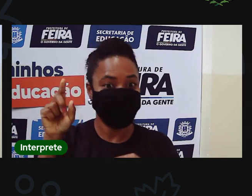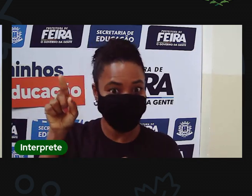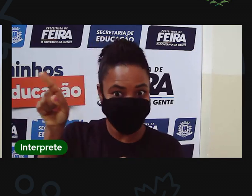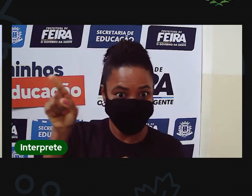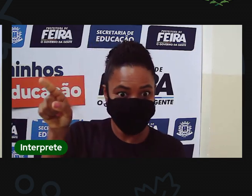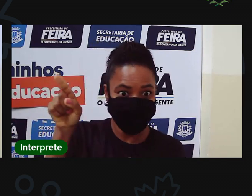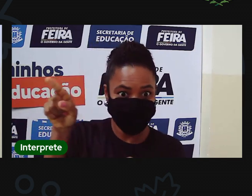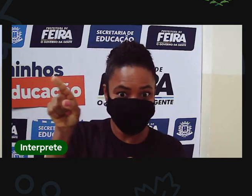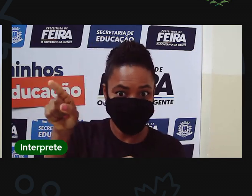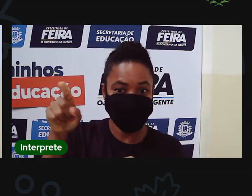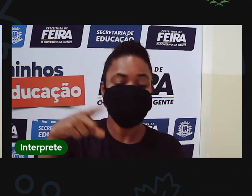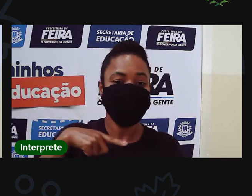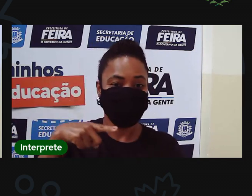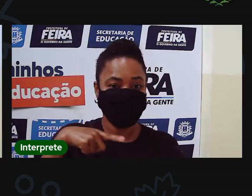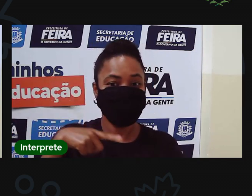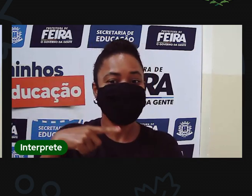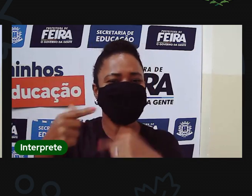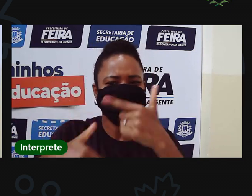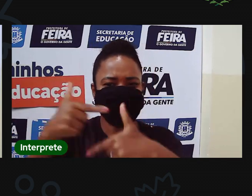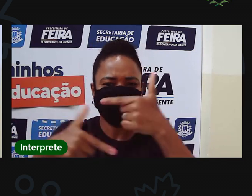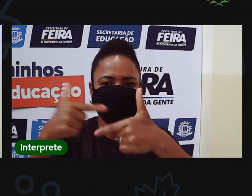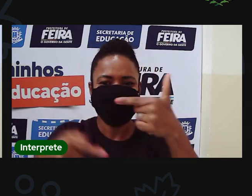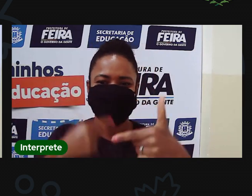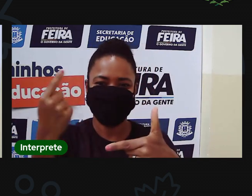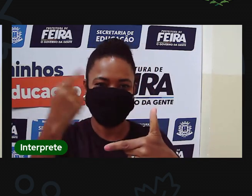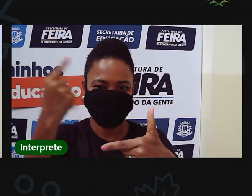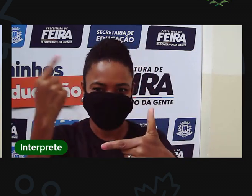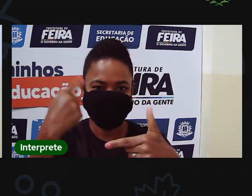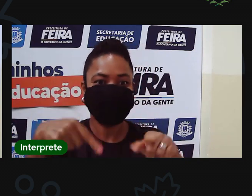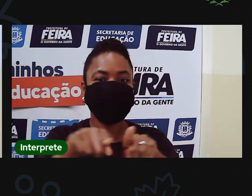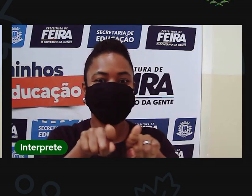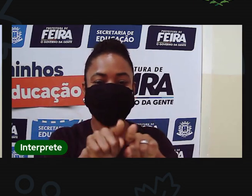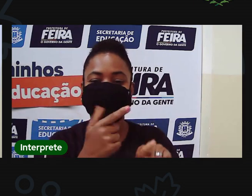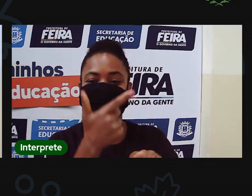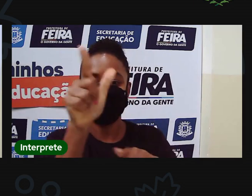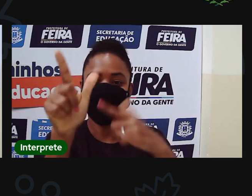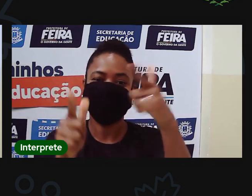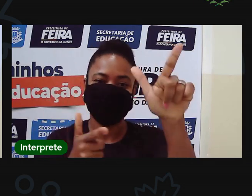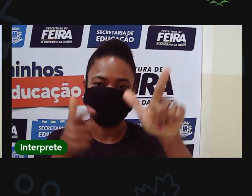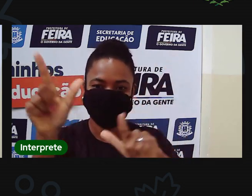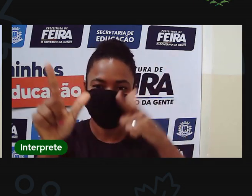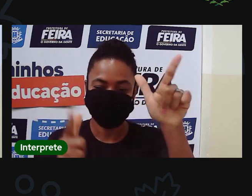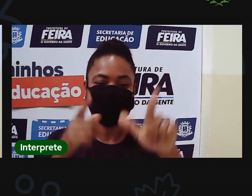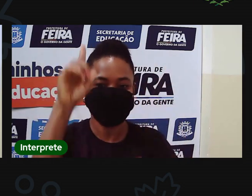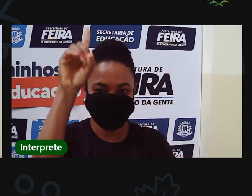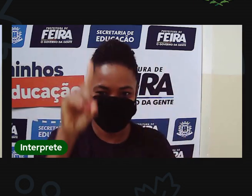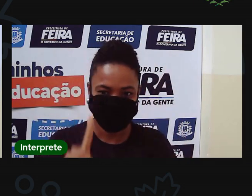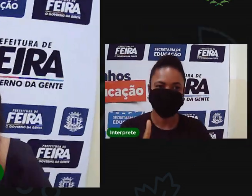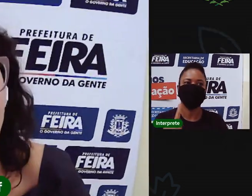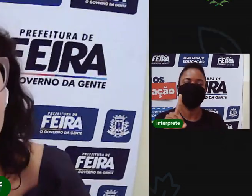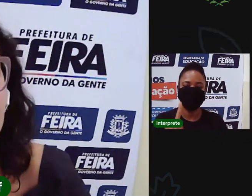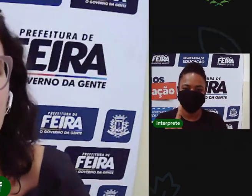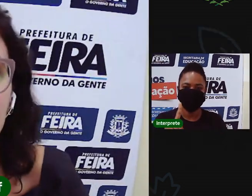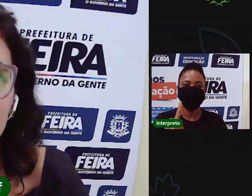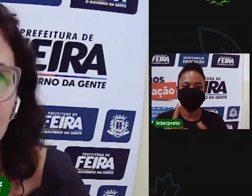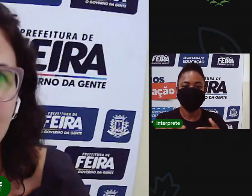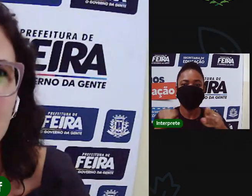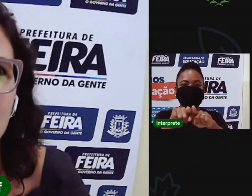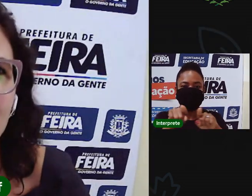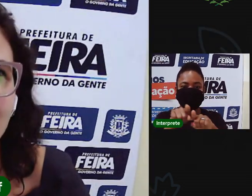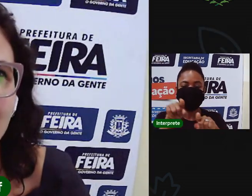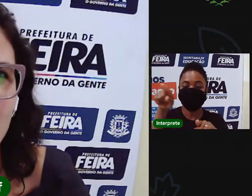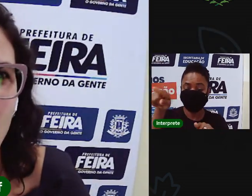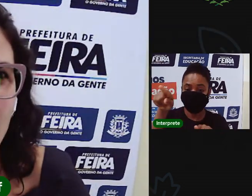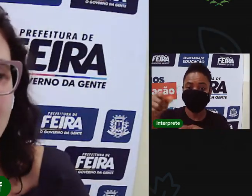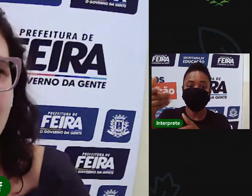lá, mas está aposentada, mas também na época foi a diretora do coração, para as colegas lá do João Marinho, que estão lá e também que às vezes estão